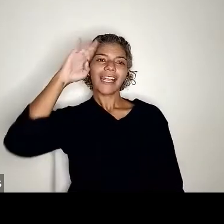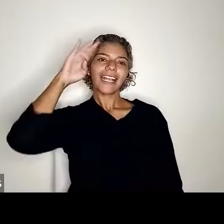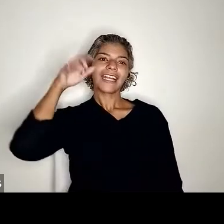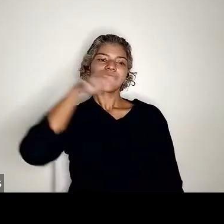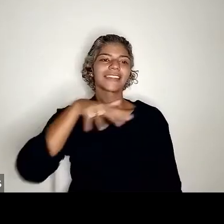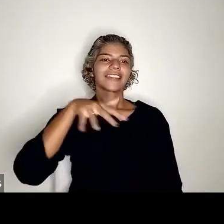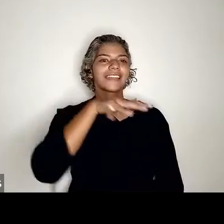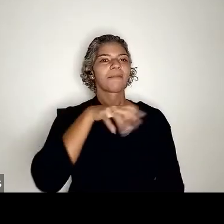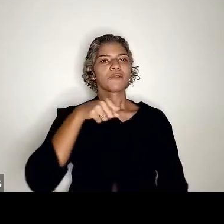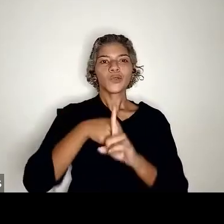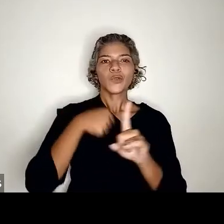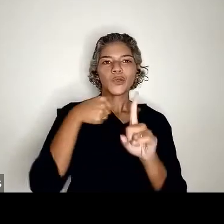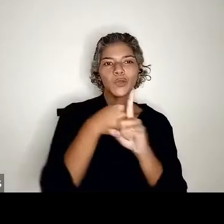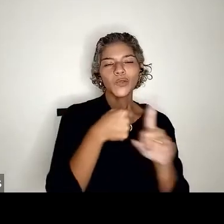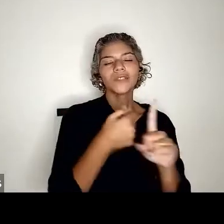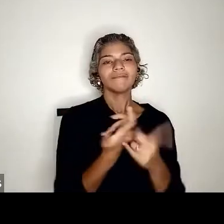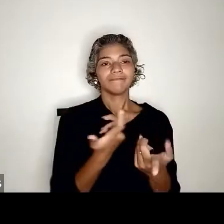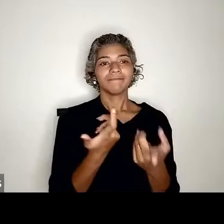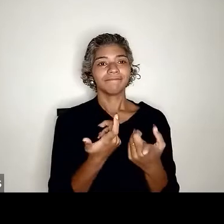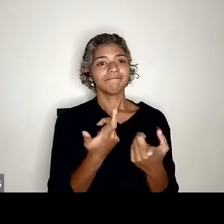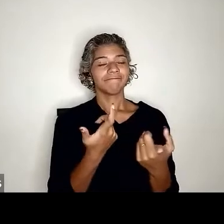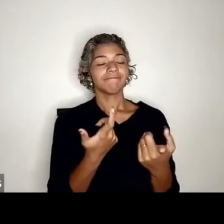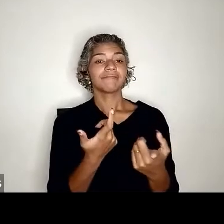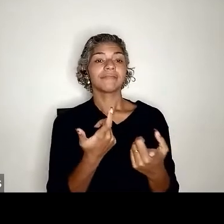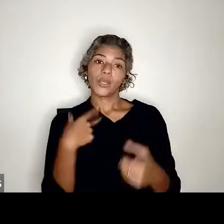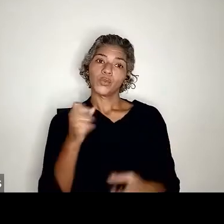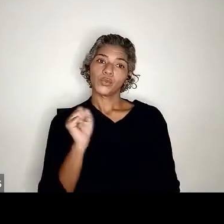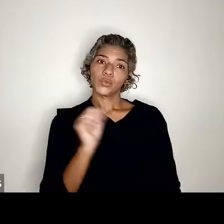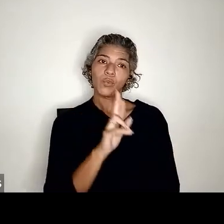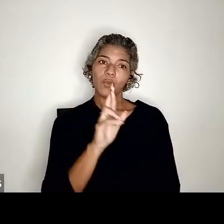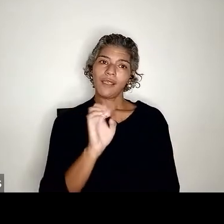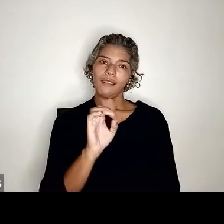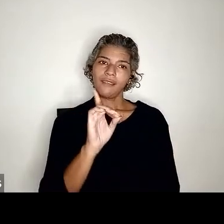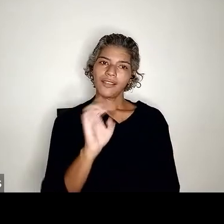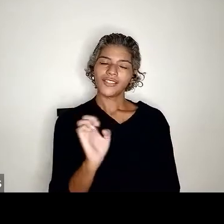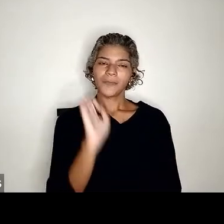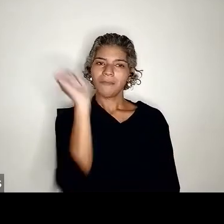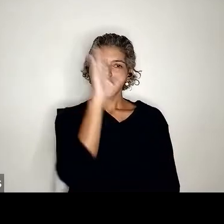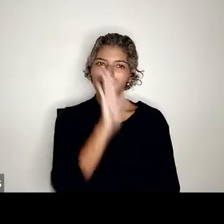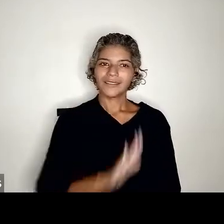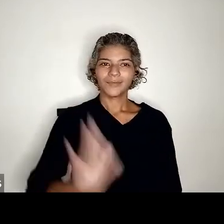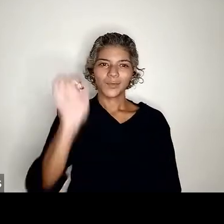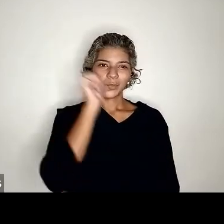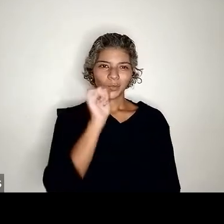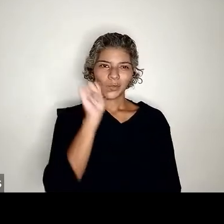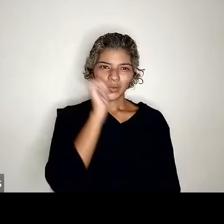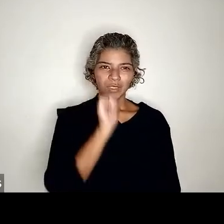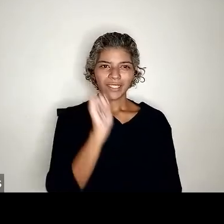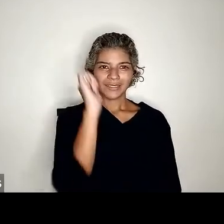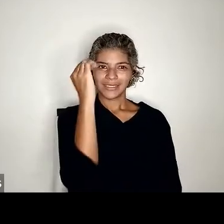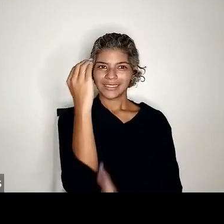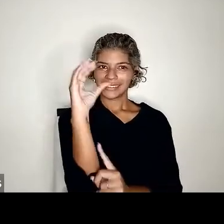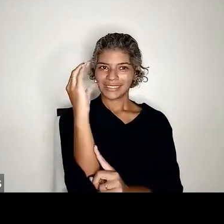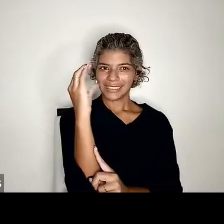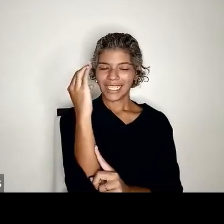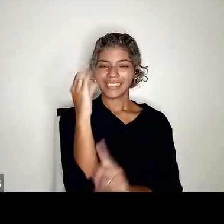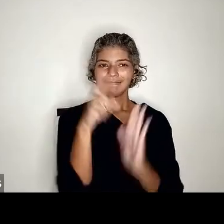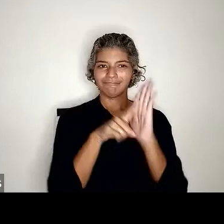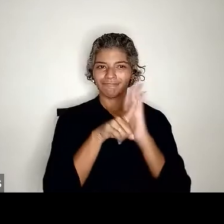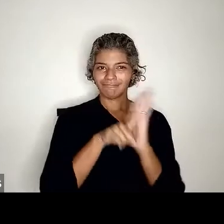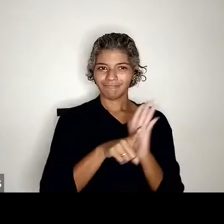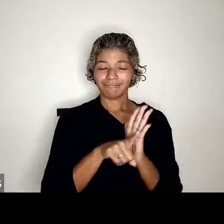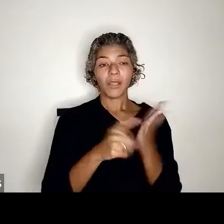em nome da Rede Brasileira de Mulheres Cientistas. Eu queria começar, aproveitar essa oportunidade para aprender a rede, para apresentar a